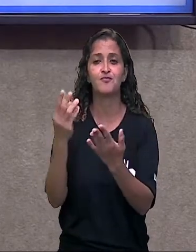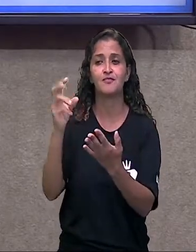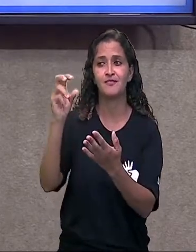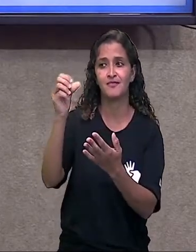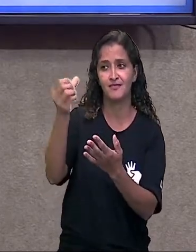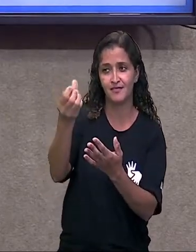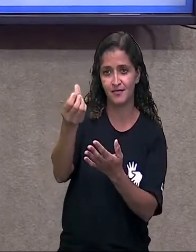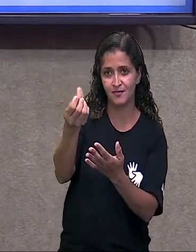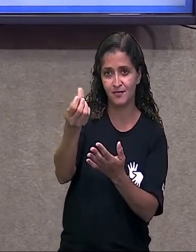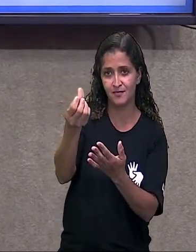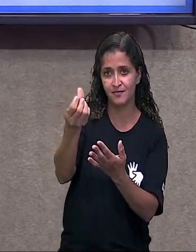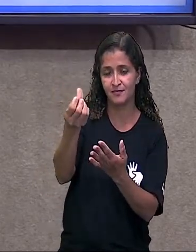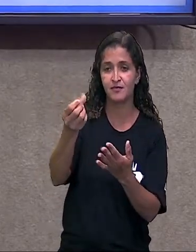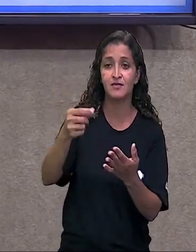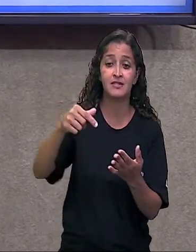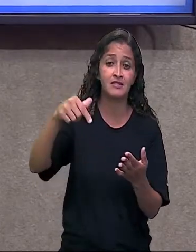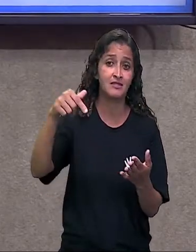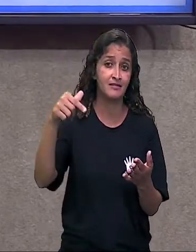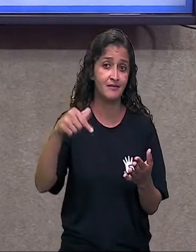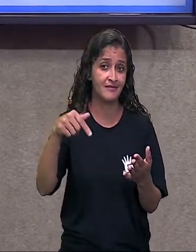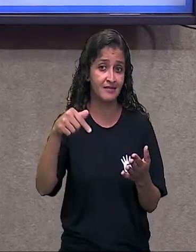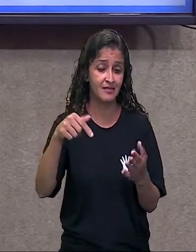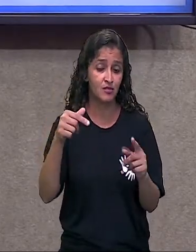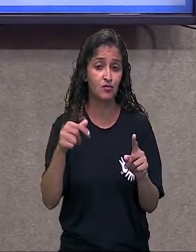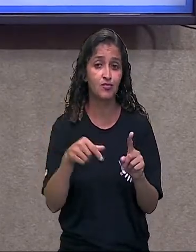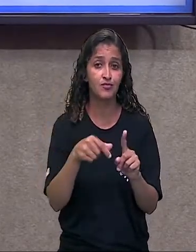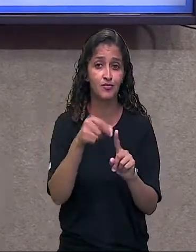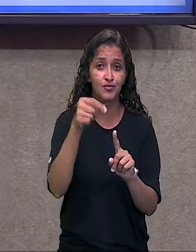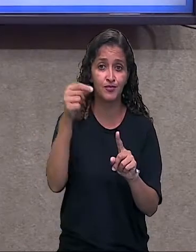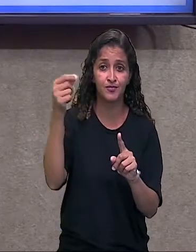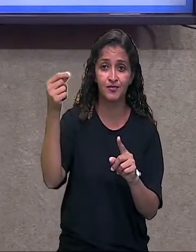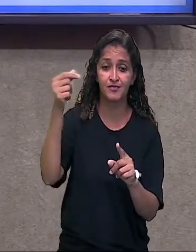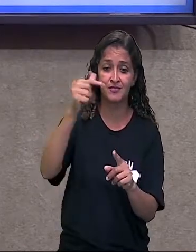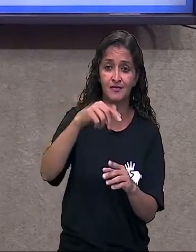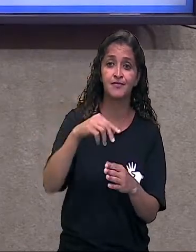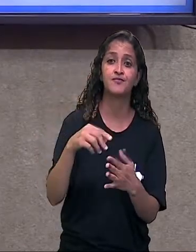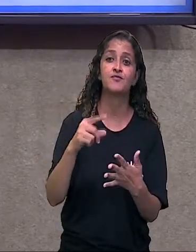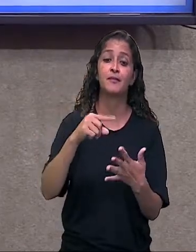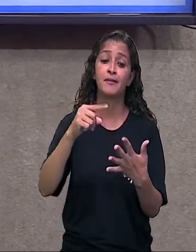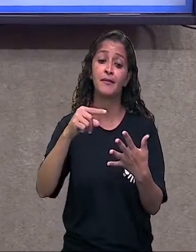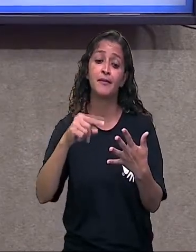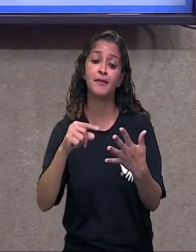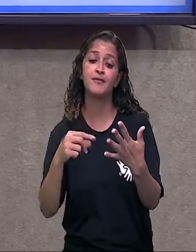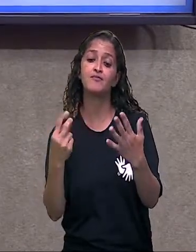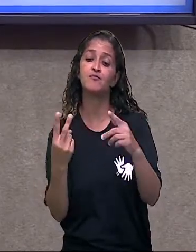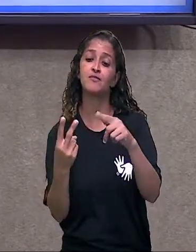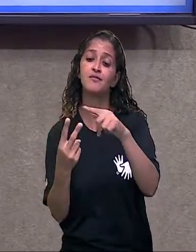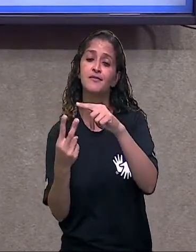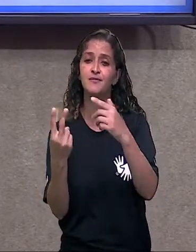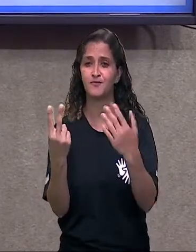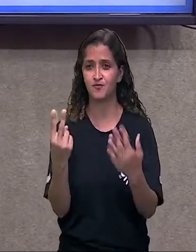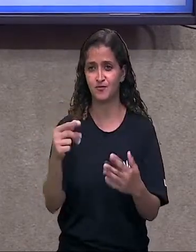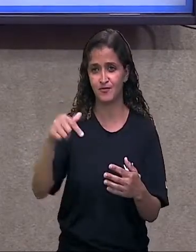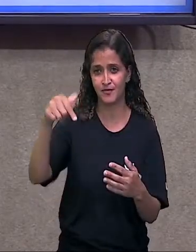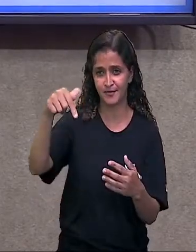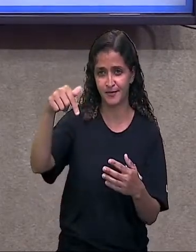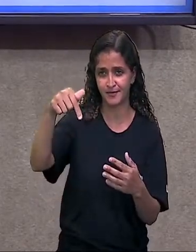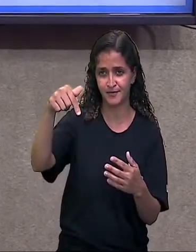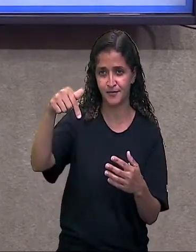6. 7 unidades, 7 quadradinhos, o número